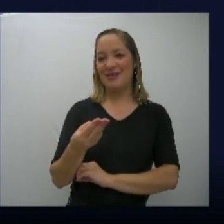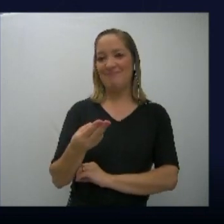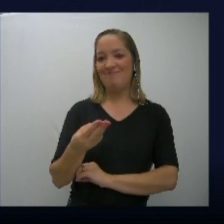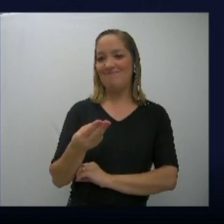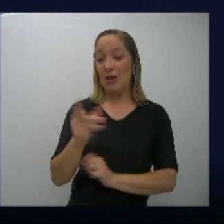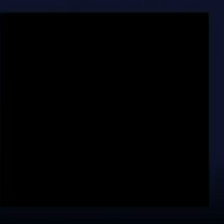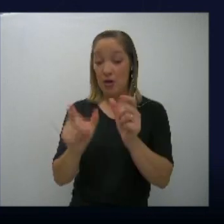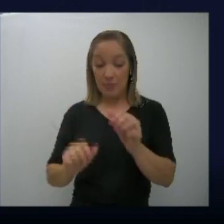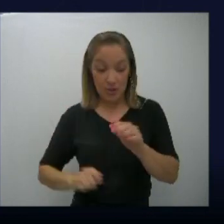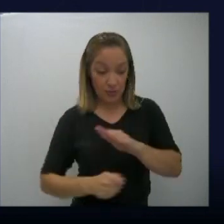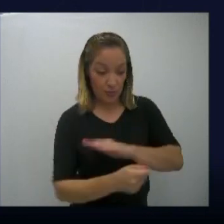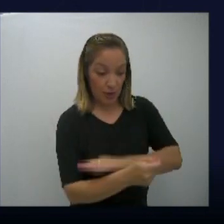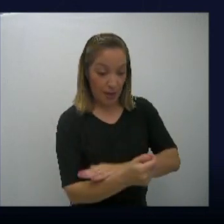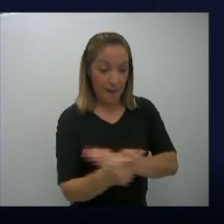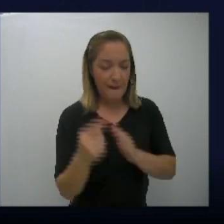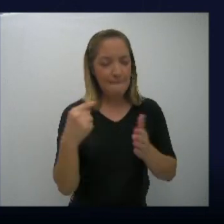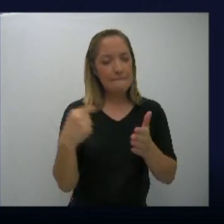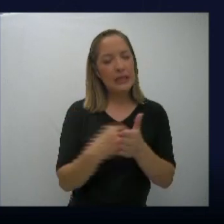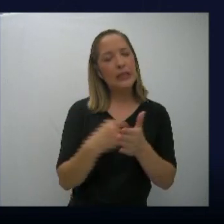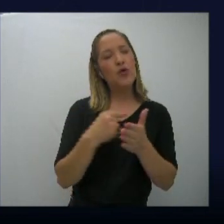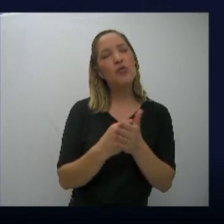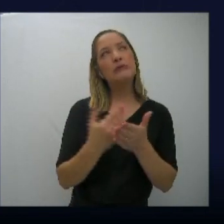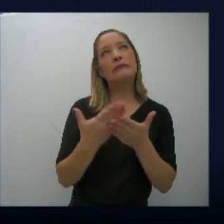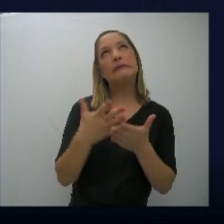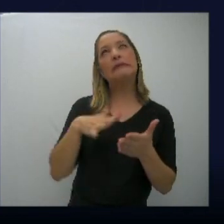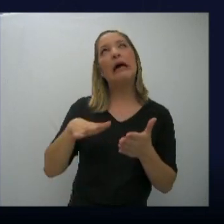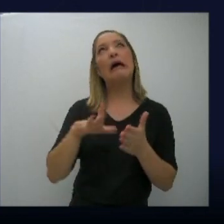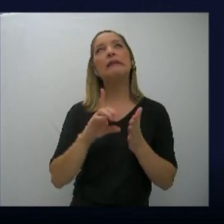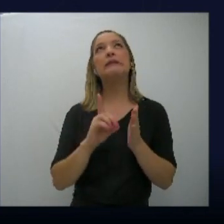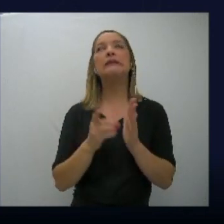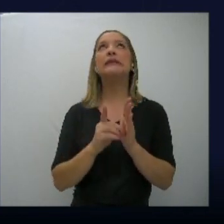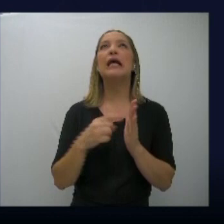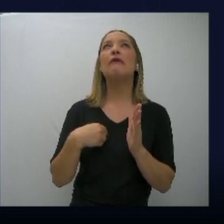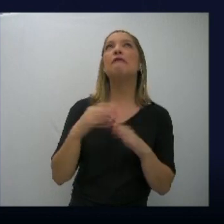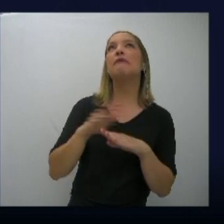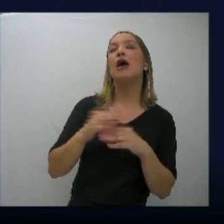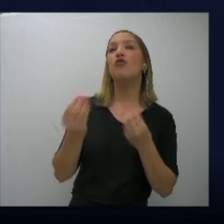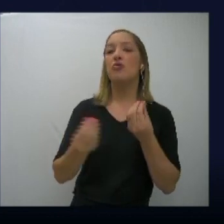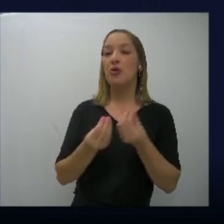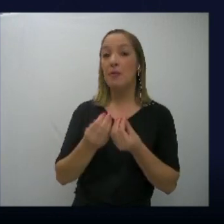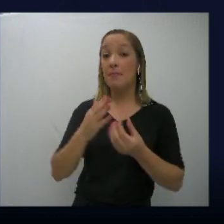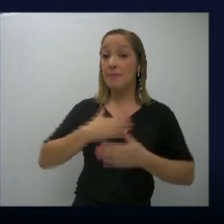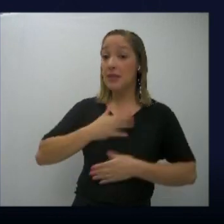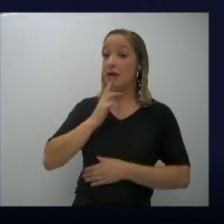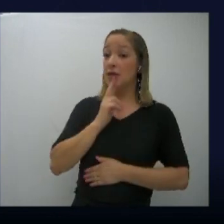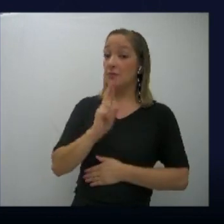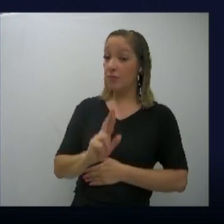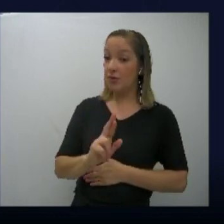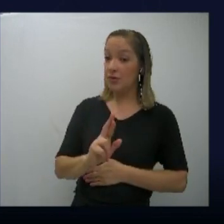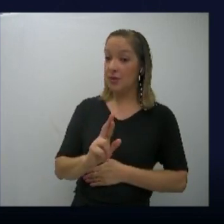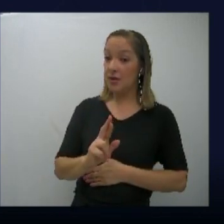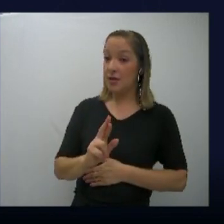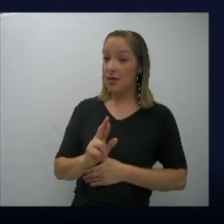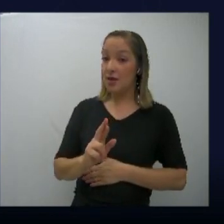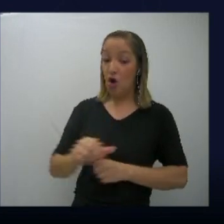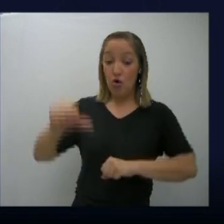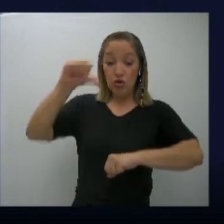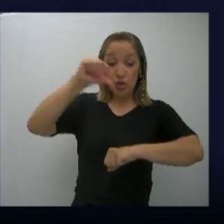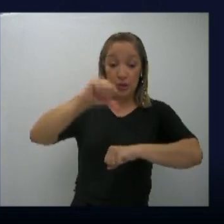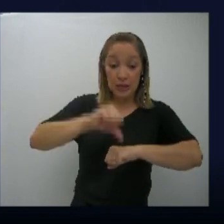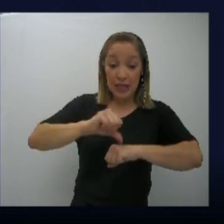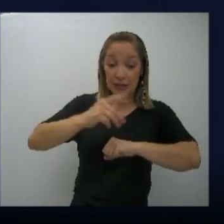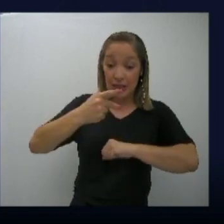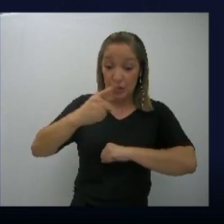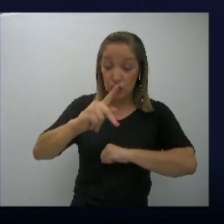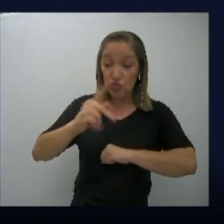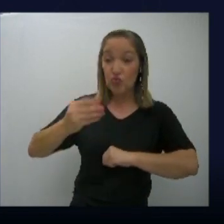como que o reajo a eu digital me resposta vocês é olha a sua o centro da sua vida tem que ser o digital